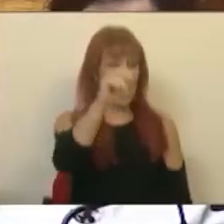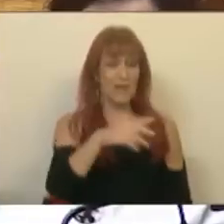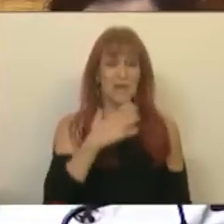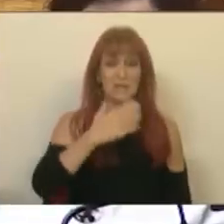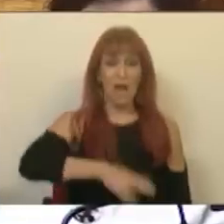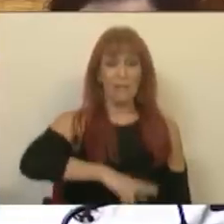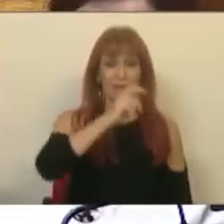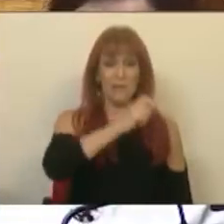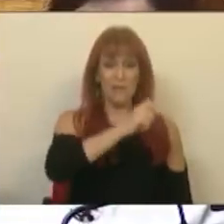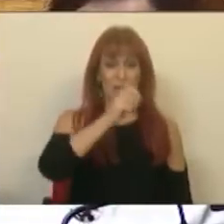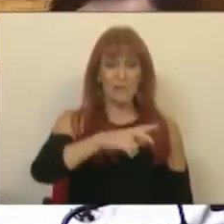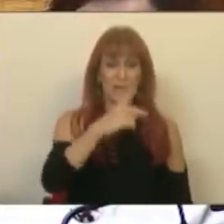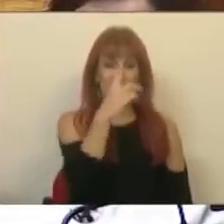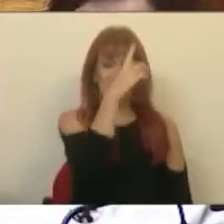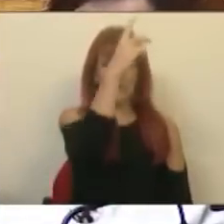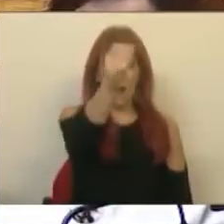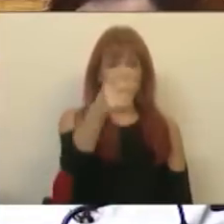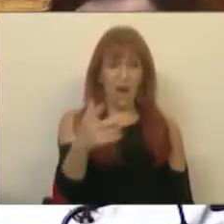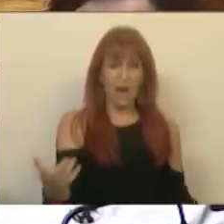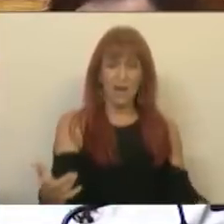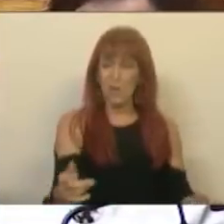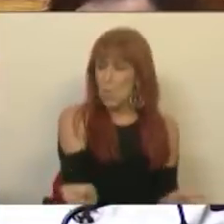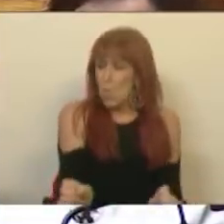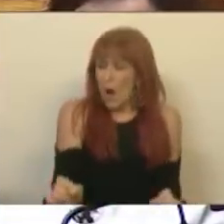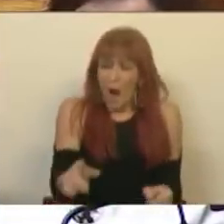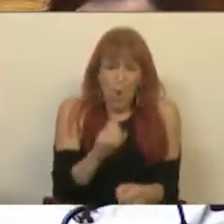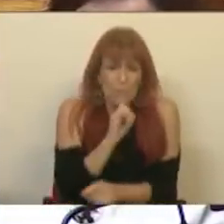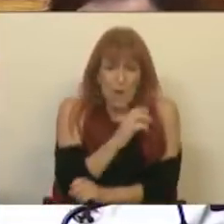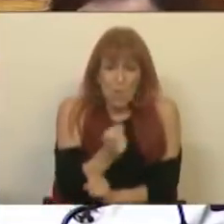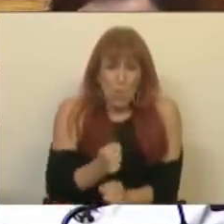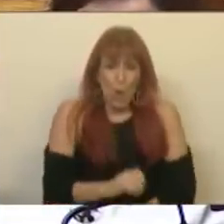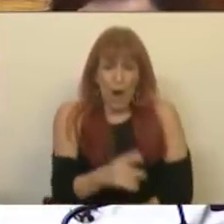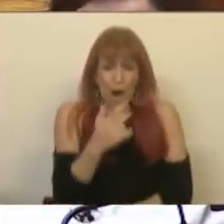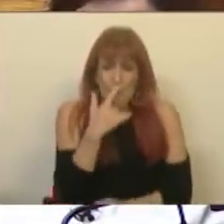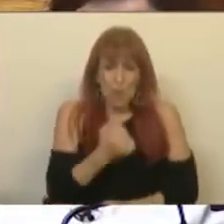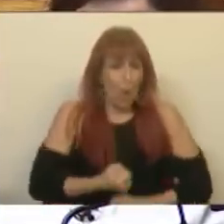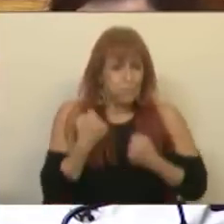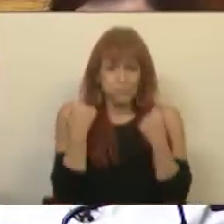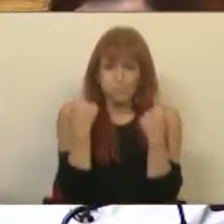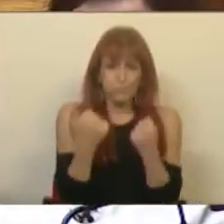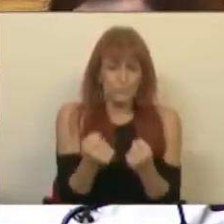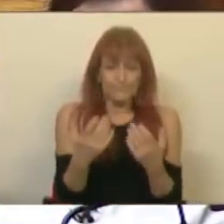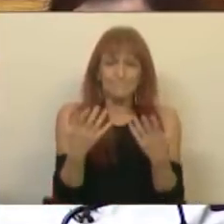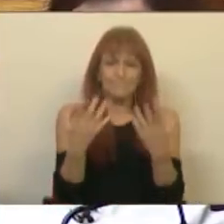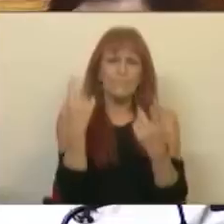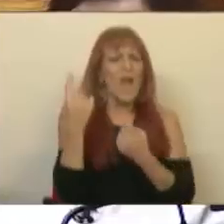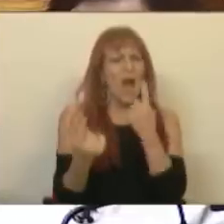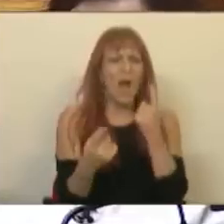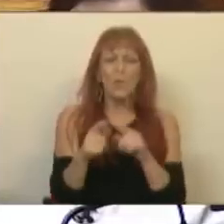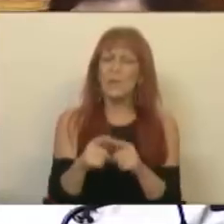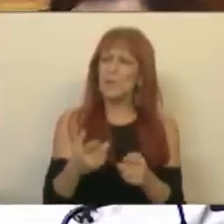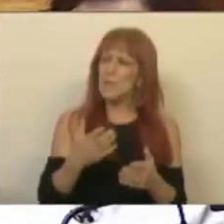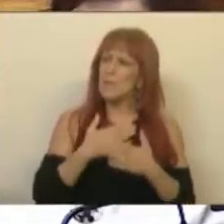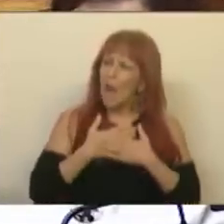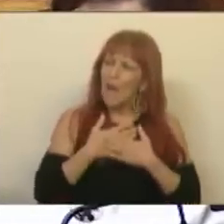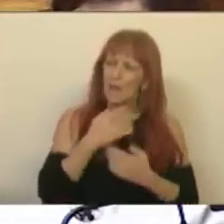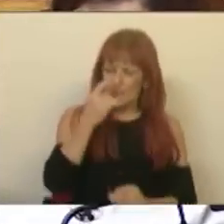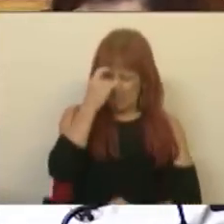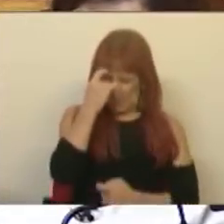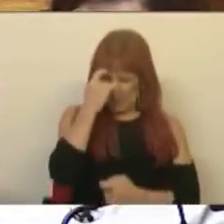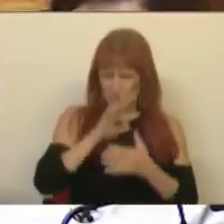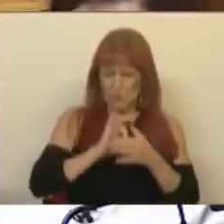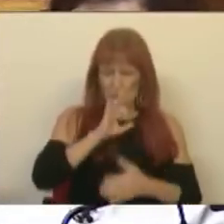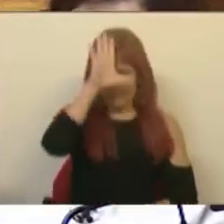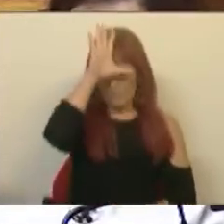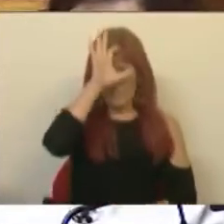aos 33 anos e isso significa que não há oportunidades que as pessoas não conseguem e isso é algo que nos deve fazer refletisse o seu